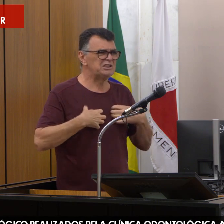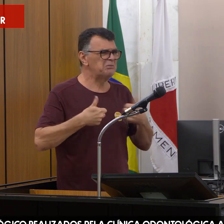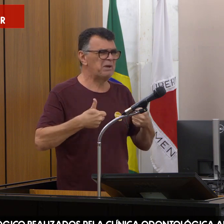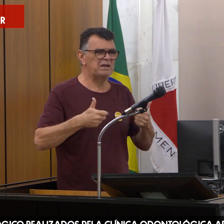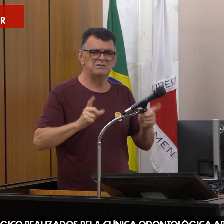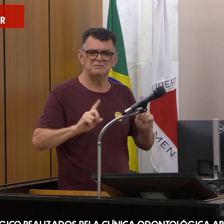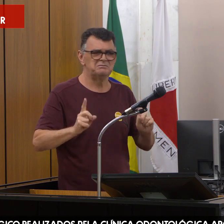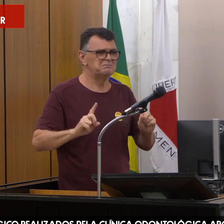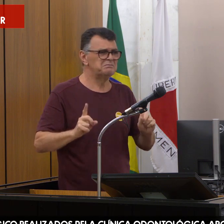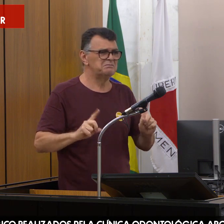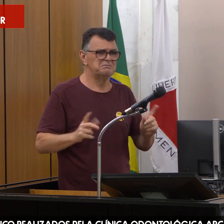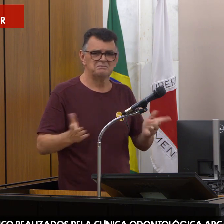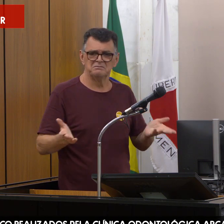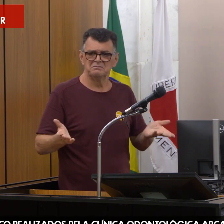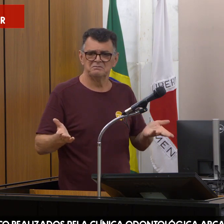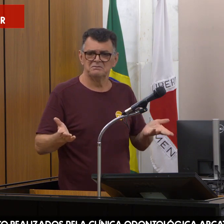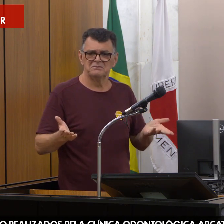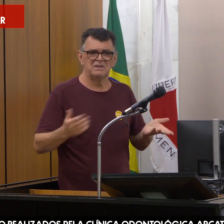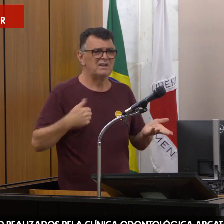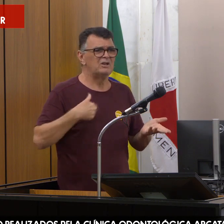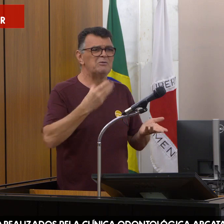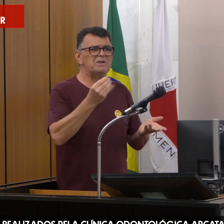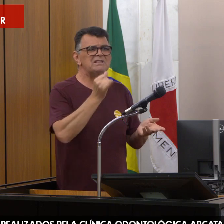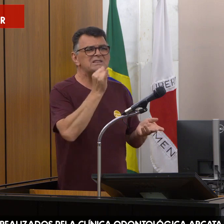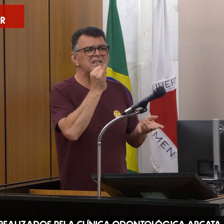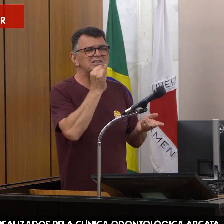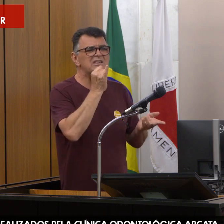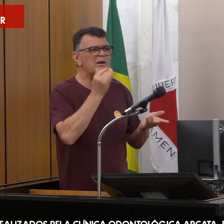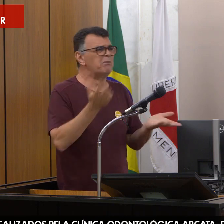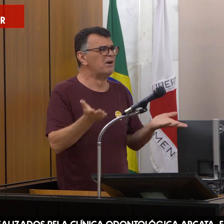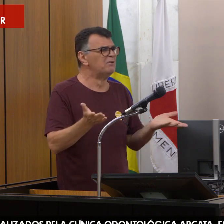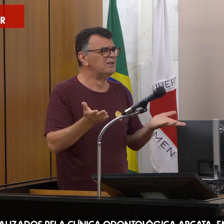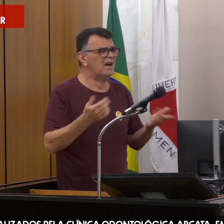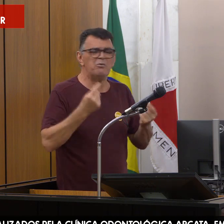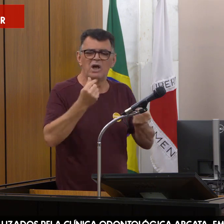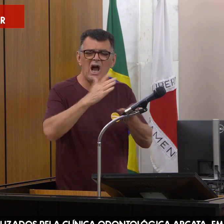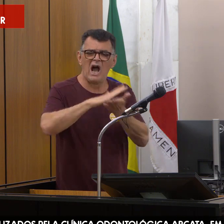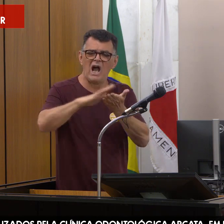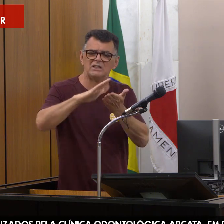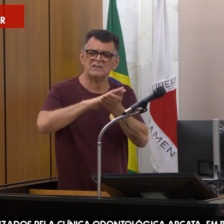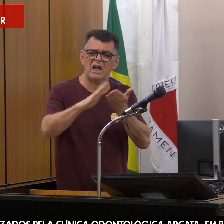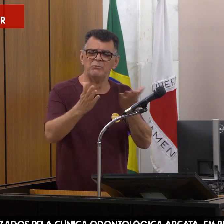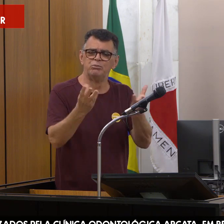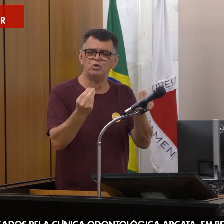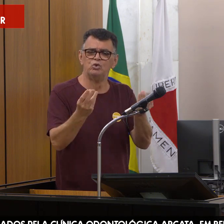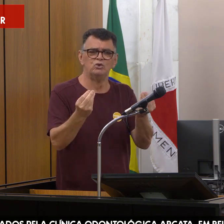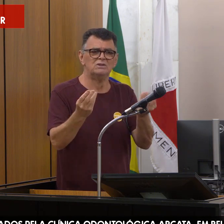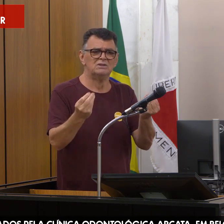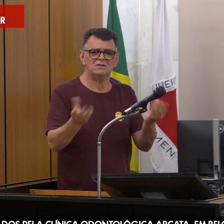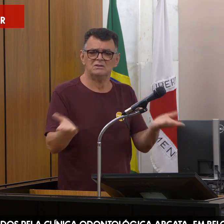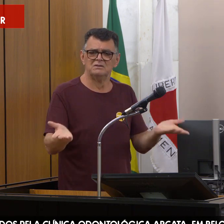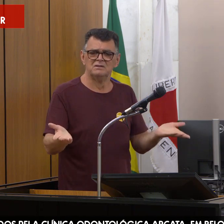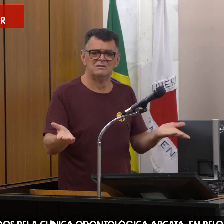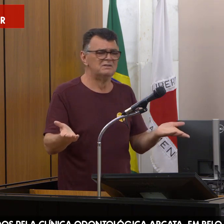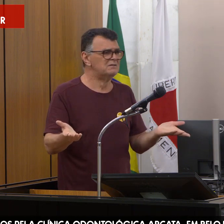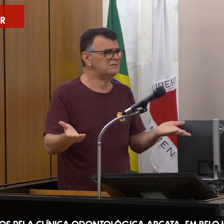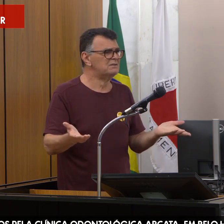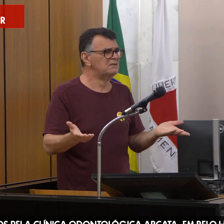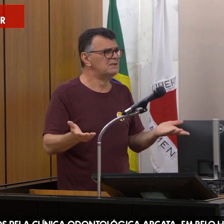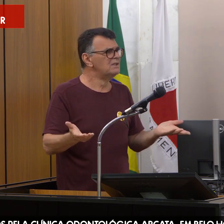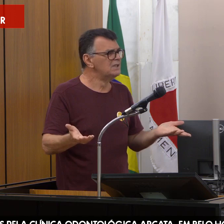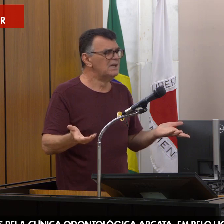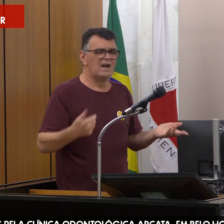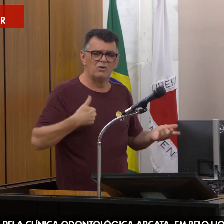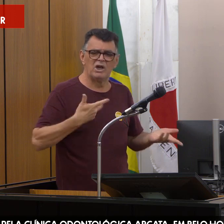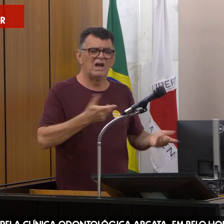que não era porcelana eu não me sentia bem não conseguia comer as coisas é ele teve